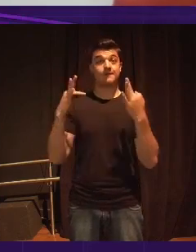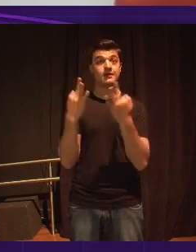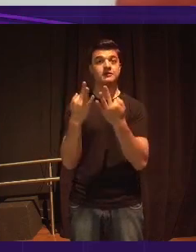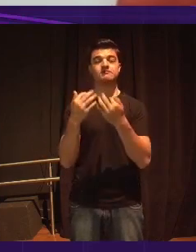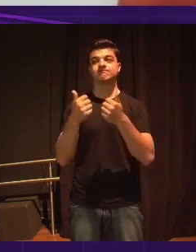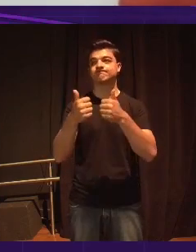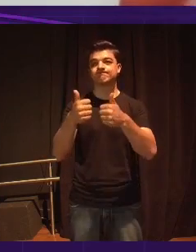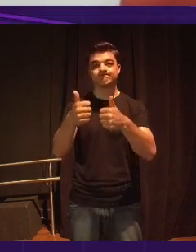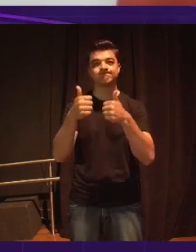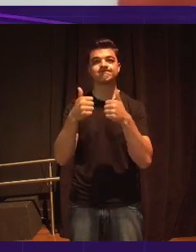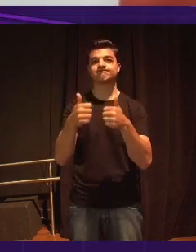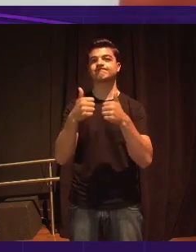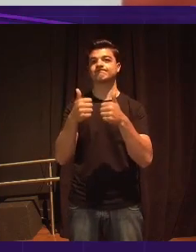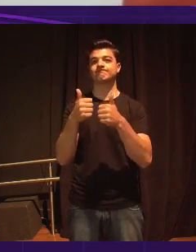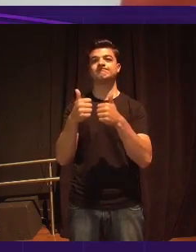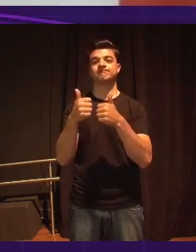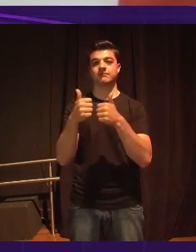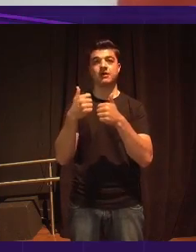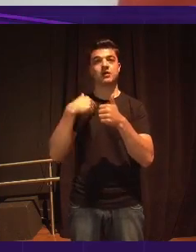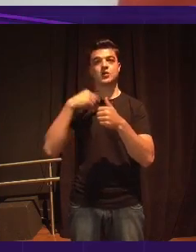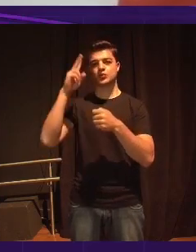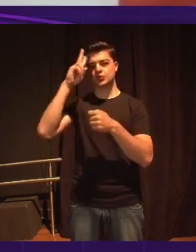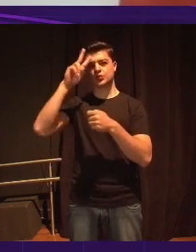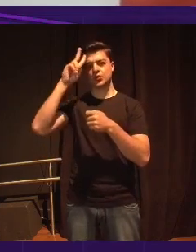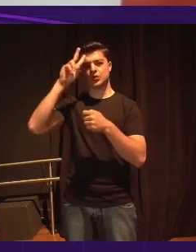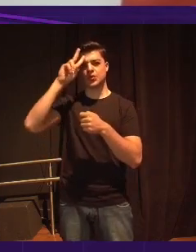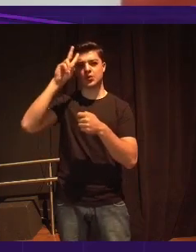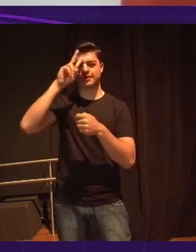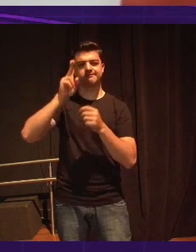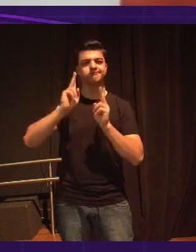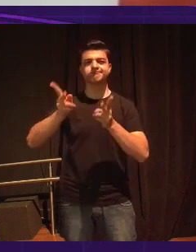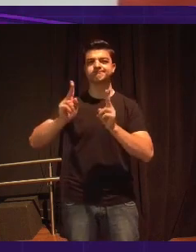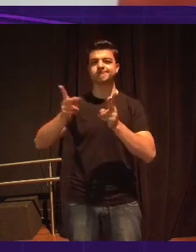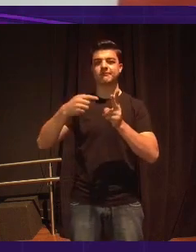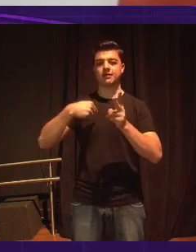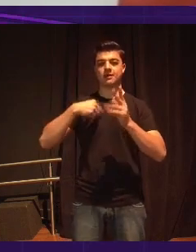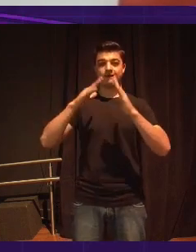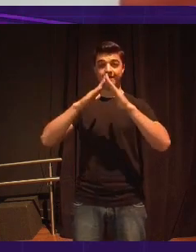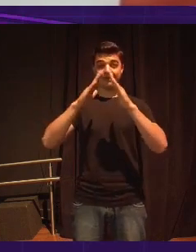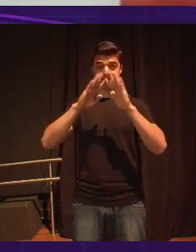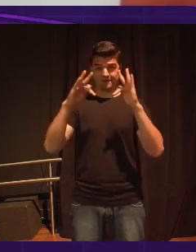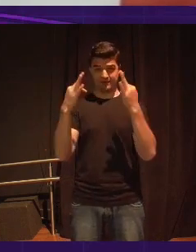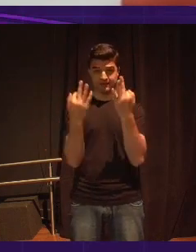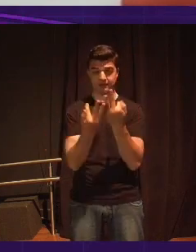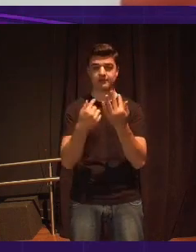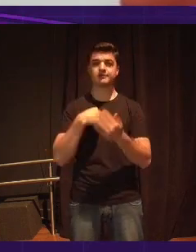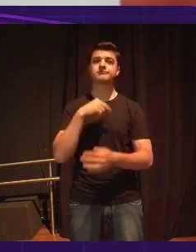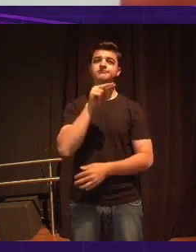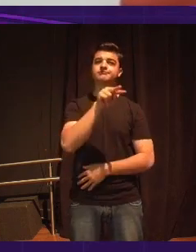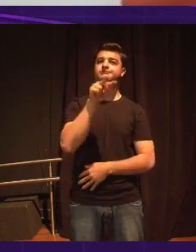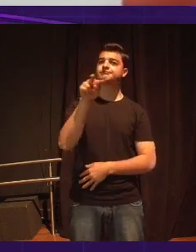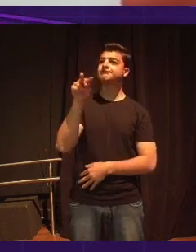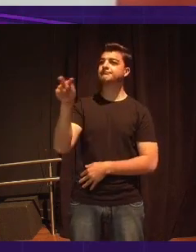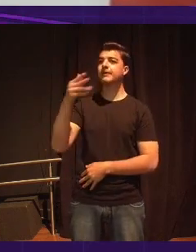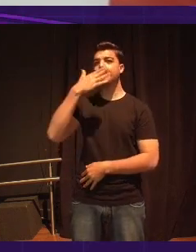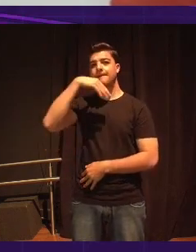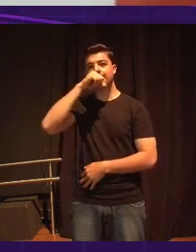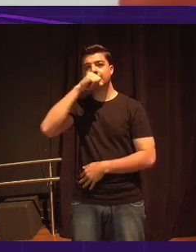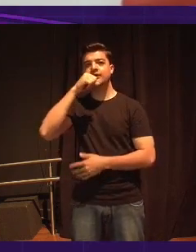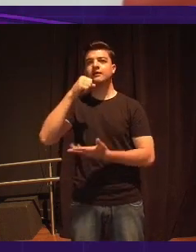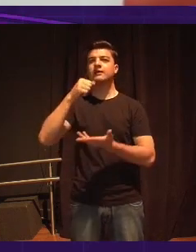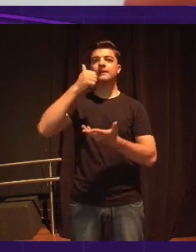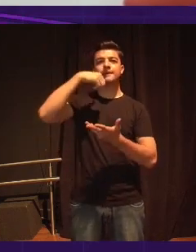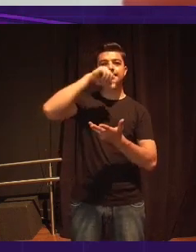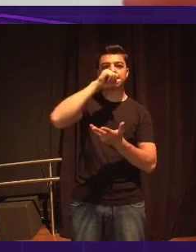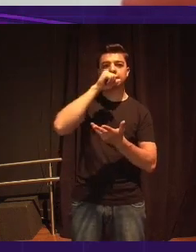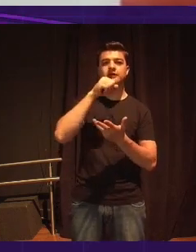menos na minha história, eu sempre tive exemplos dentro de casa, né? Meu pai sempre trabalhou muito duro,